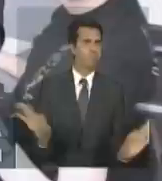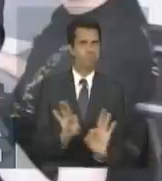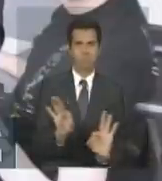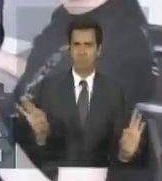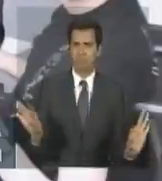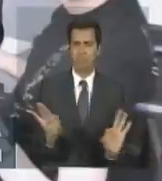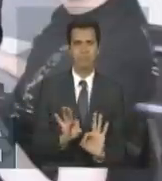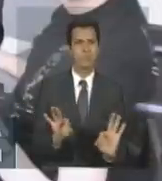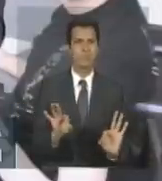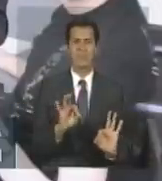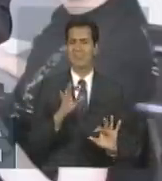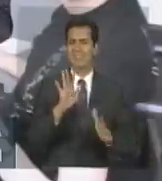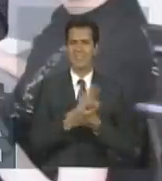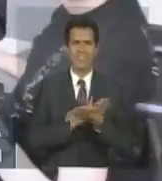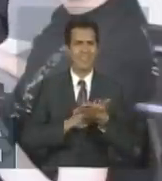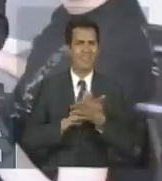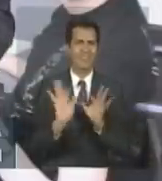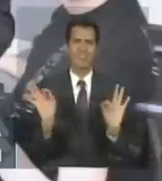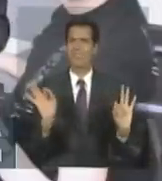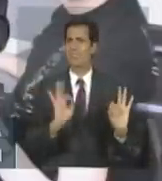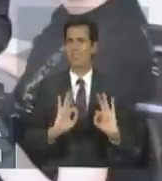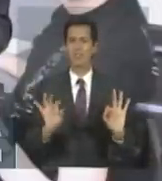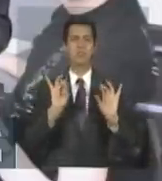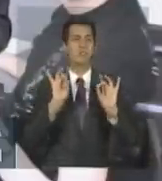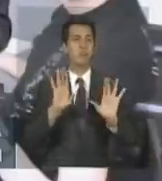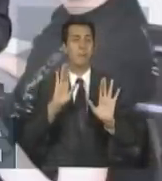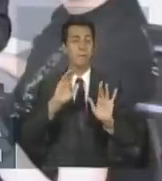opinião, nenhum, absolutamente nada.